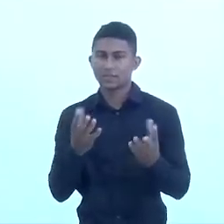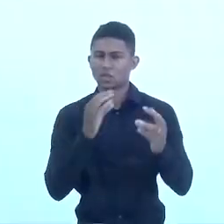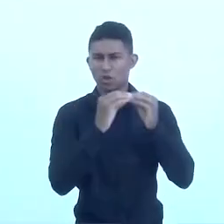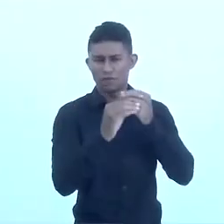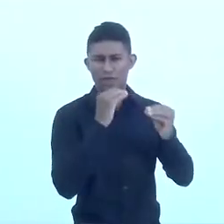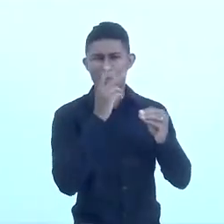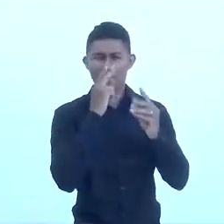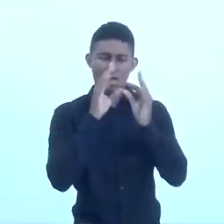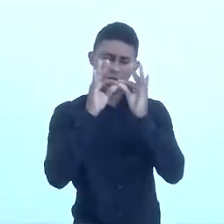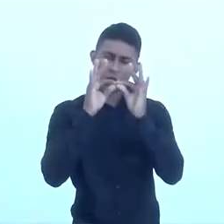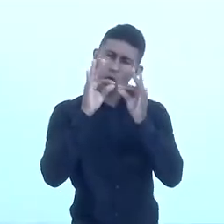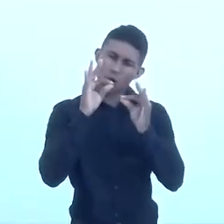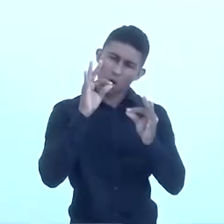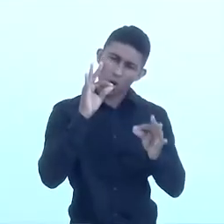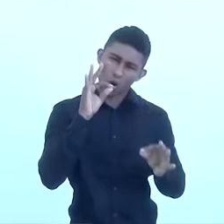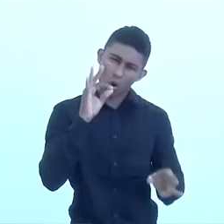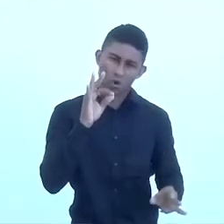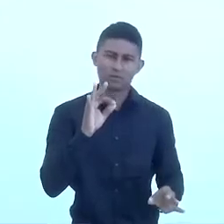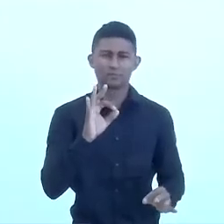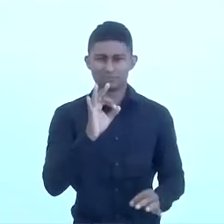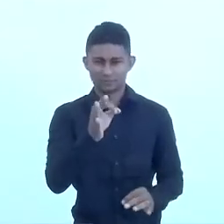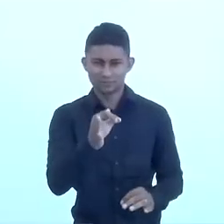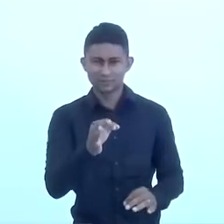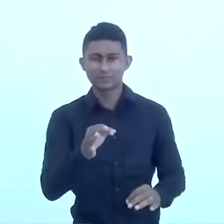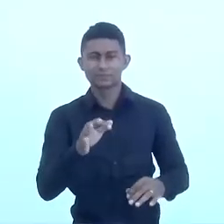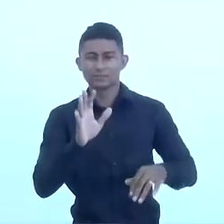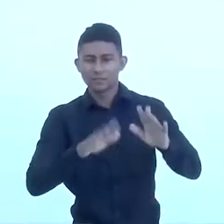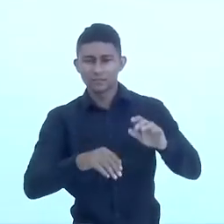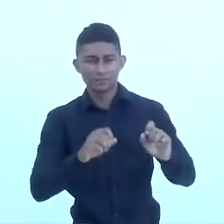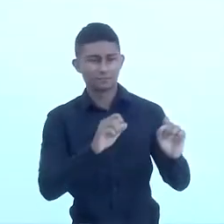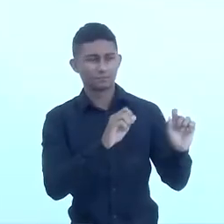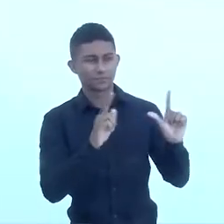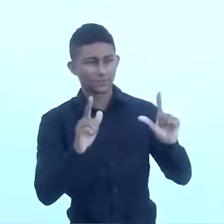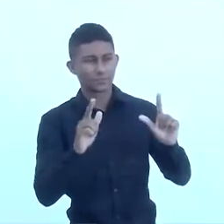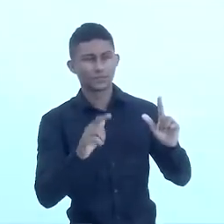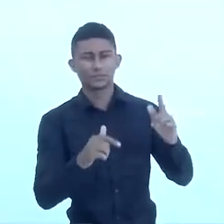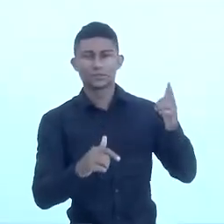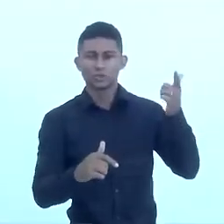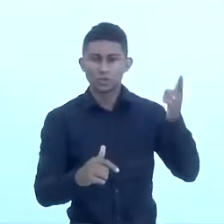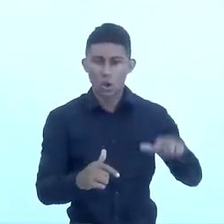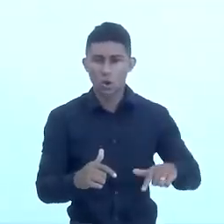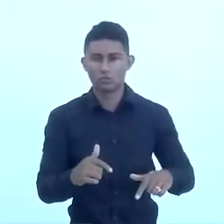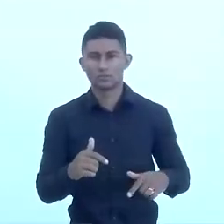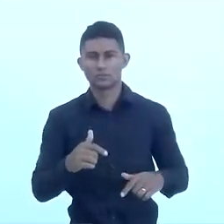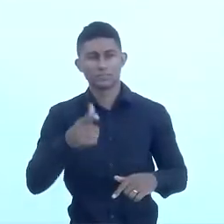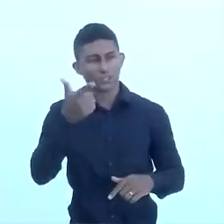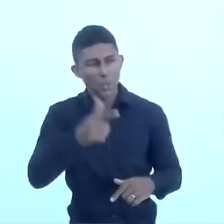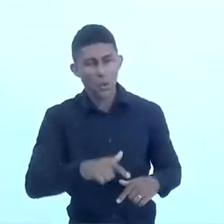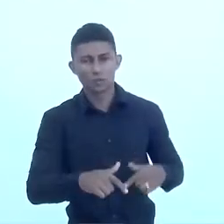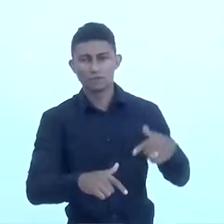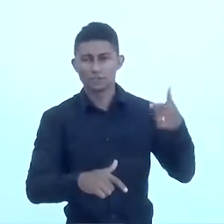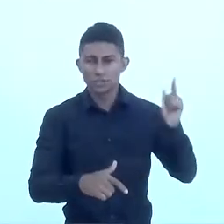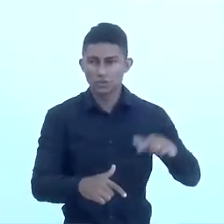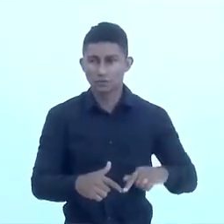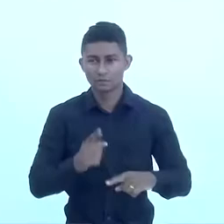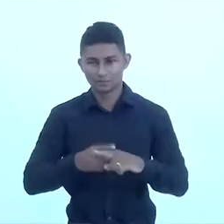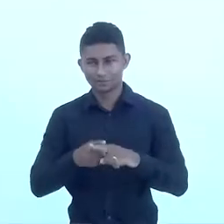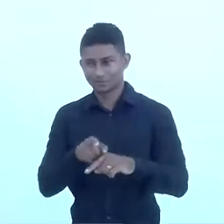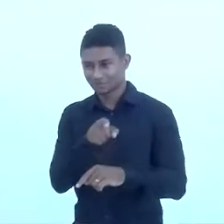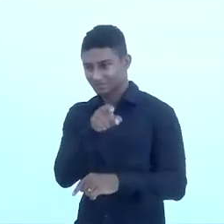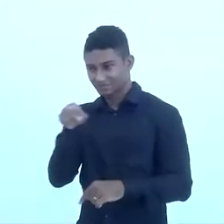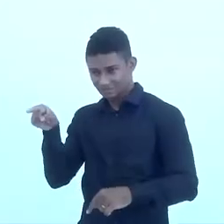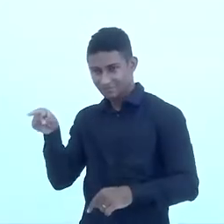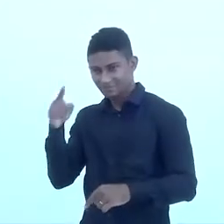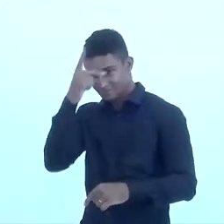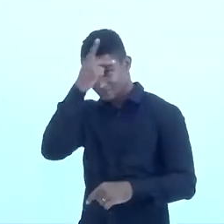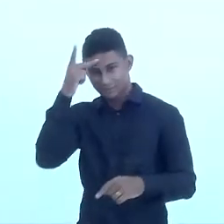sequência longa, né? de repetições, às vezes as cenas se repetem porque o espectador não é exigido